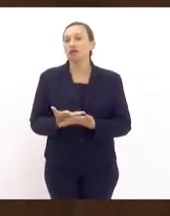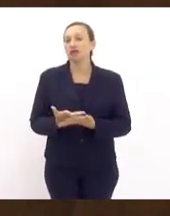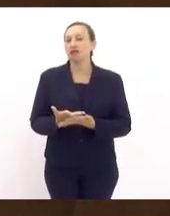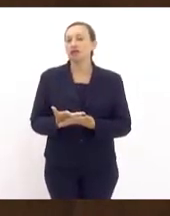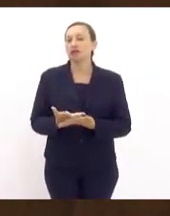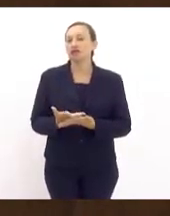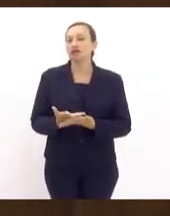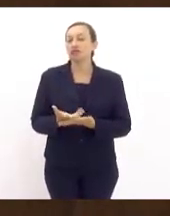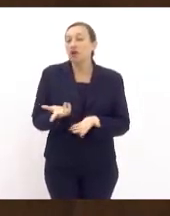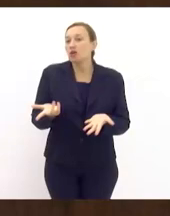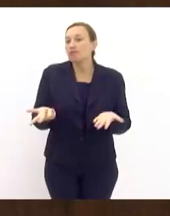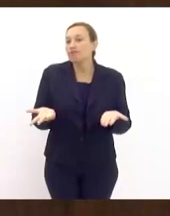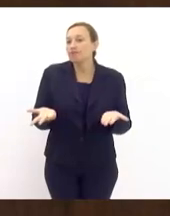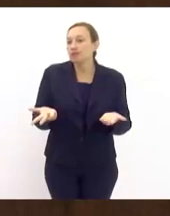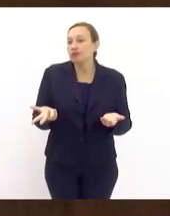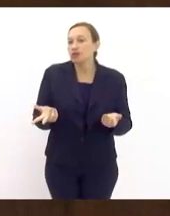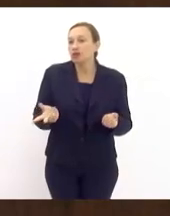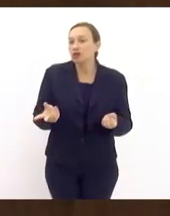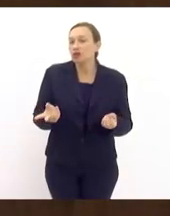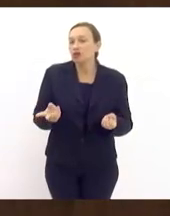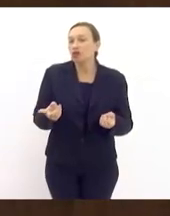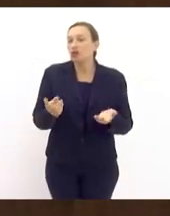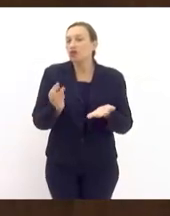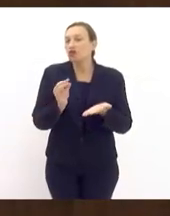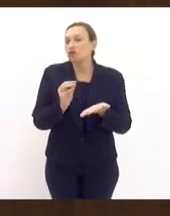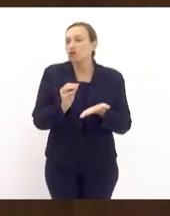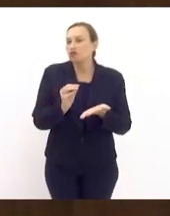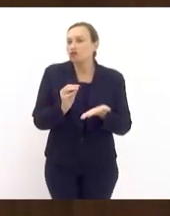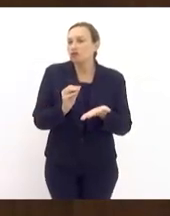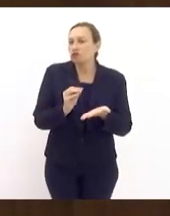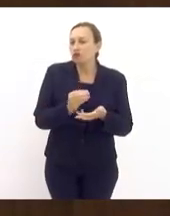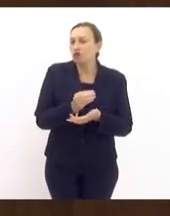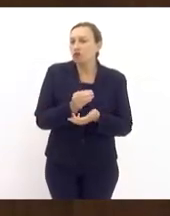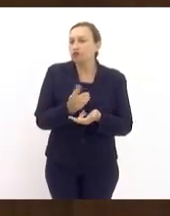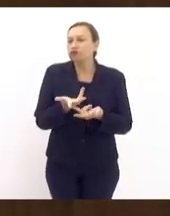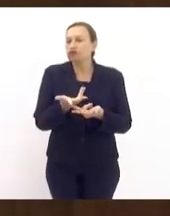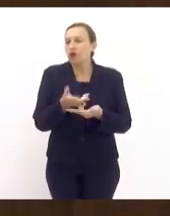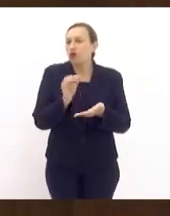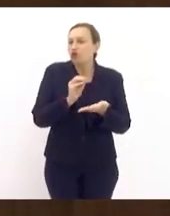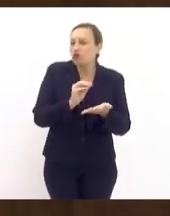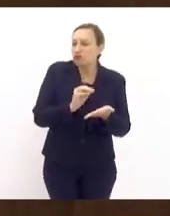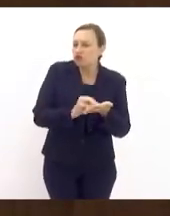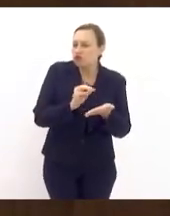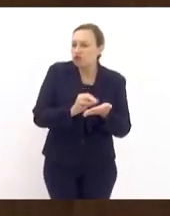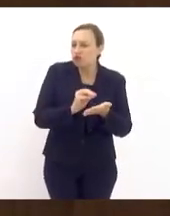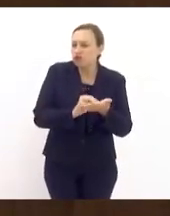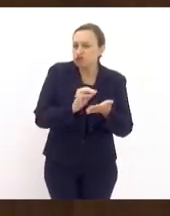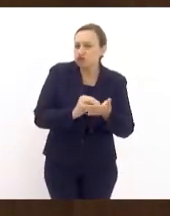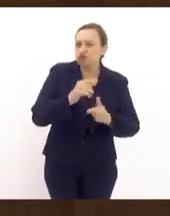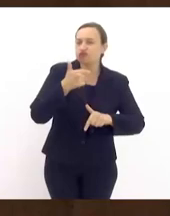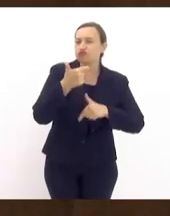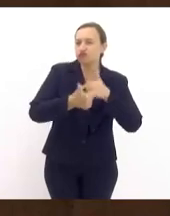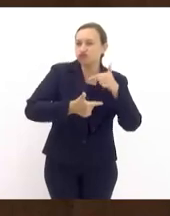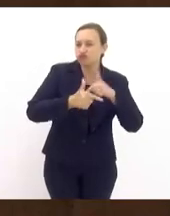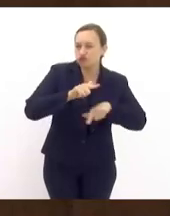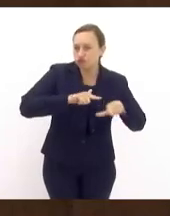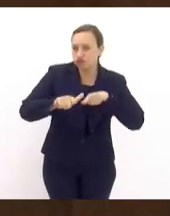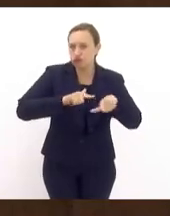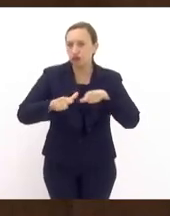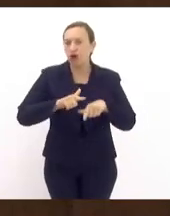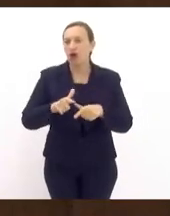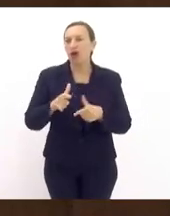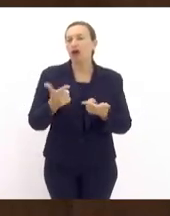livrar-se de faltas de trabalho, demandas próprias que elas não conseguem, porque é um problema que causa muita